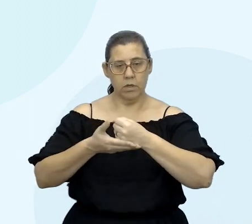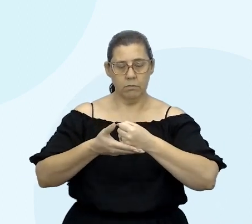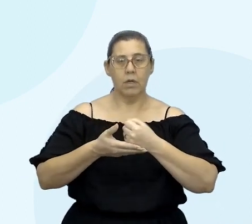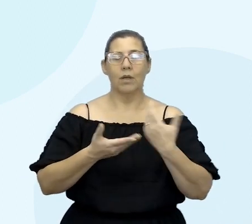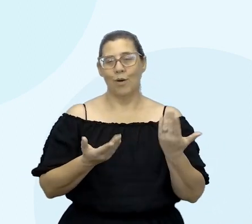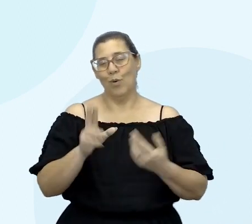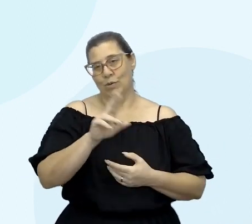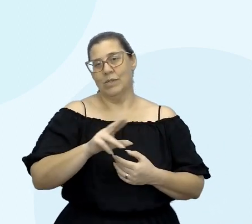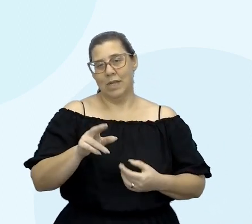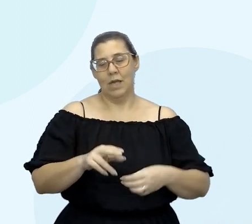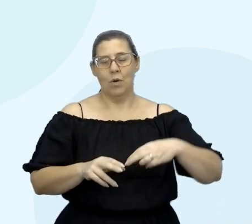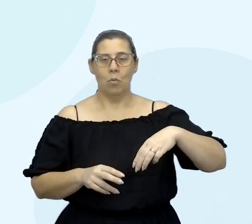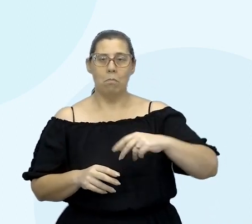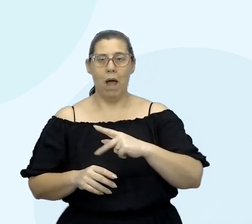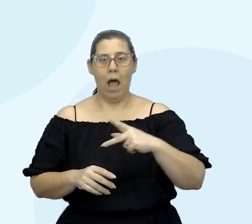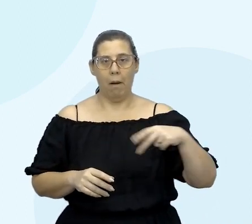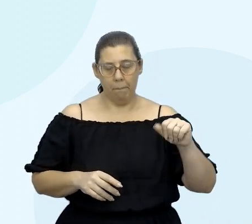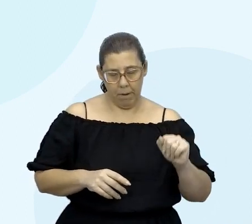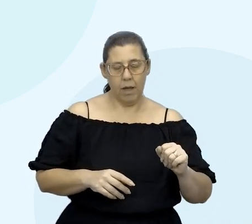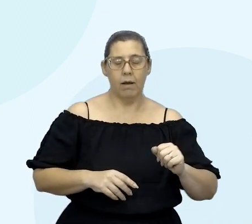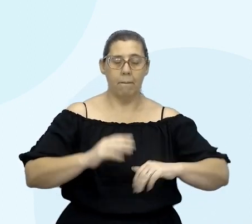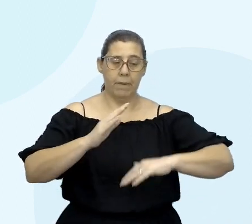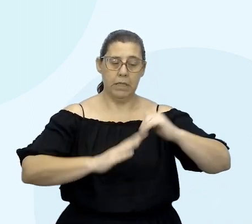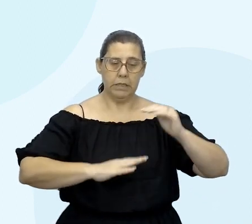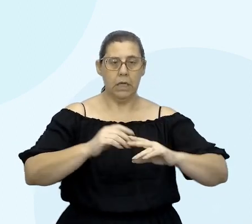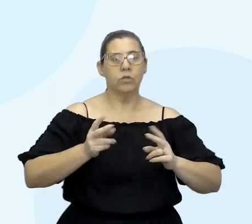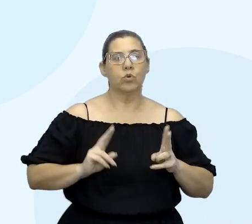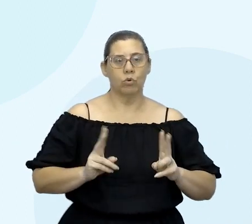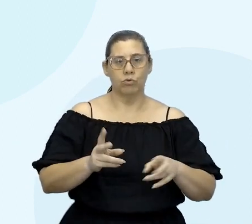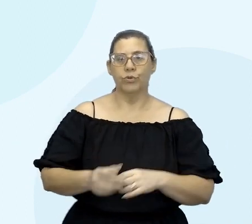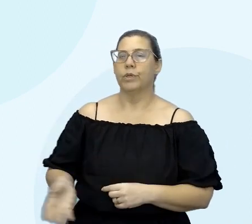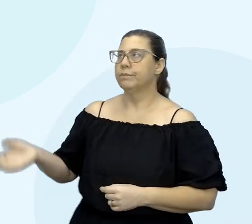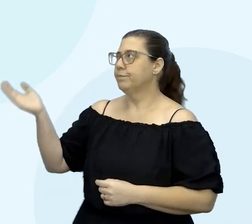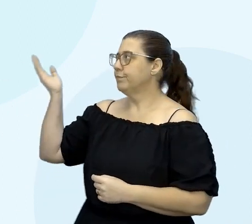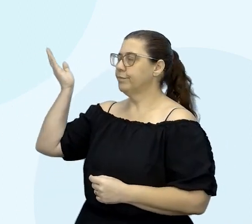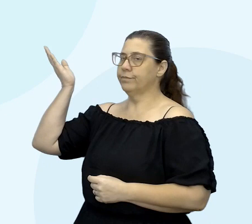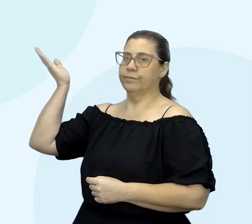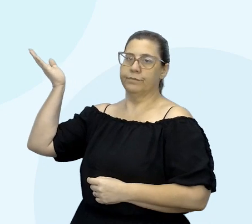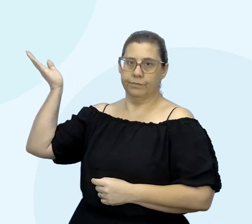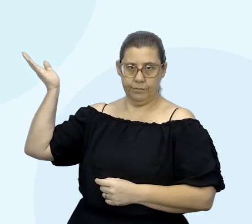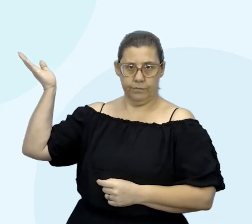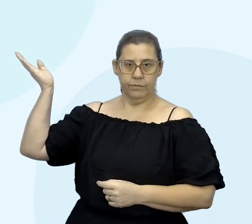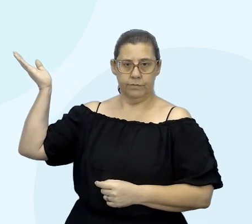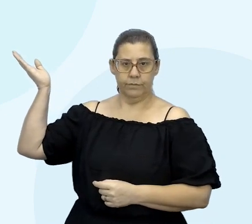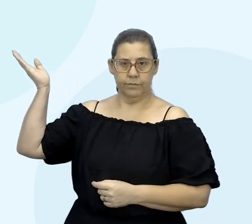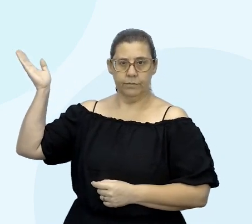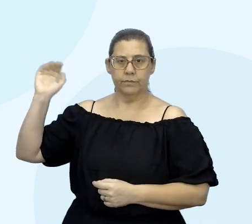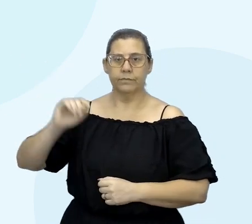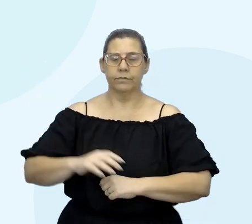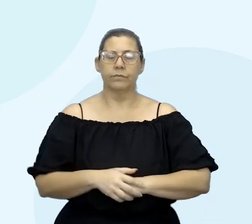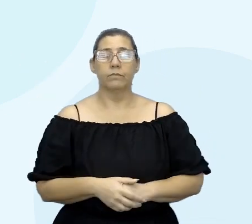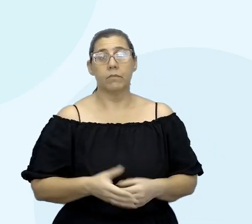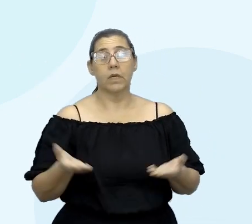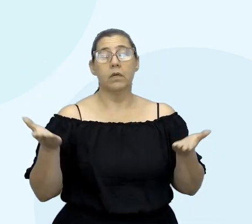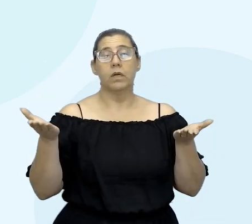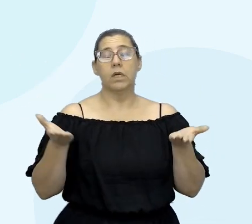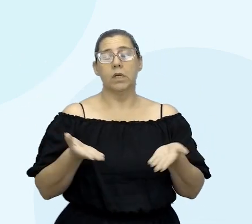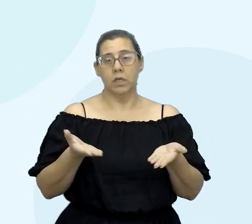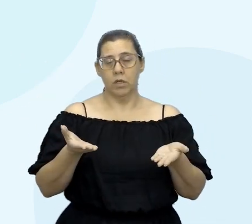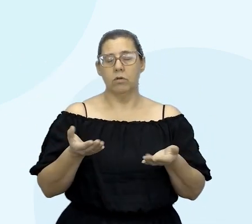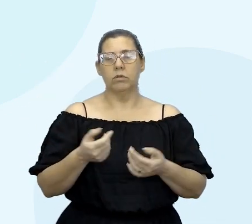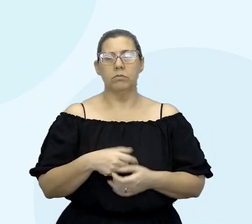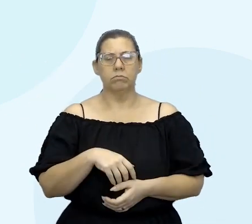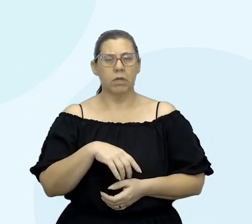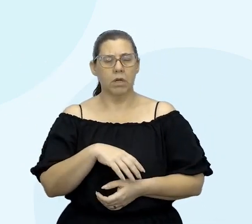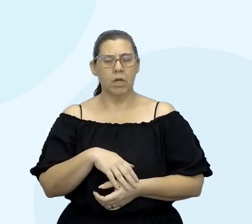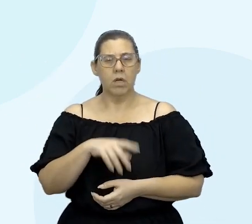mapa, tá? A habilidade continua sendo a EM IF-MAT 01 e hoje vamos